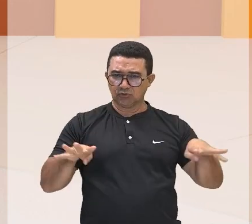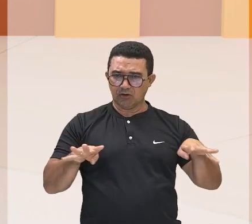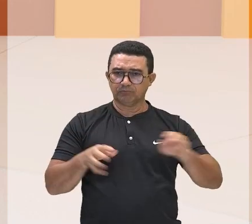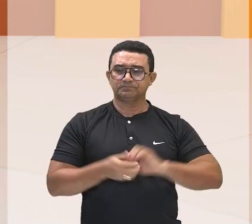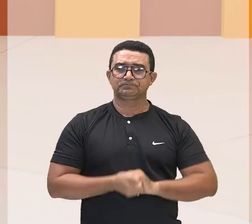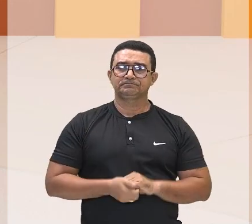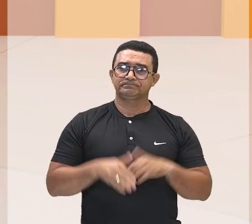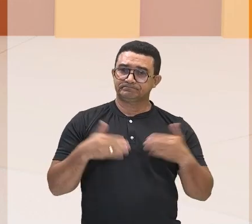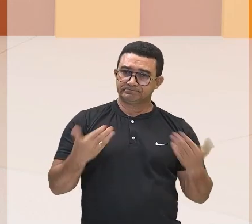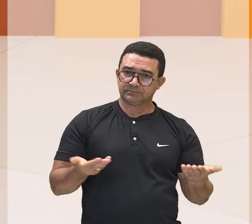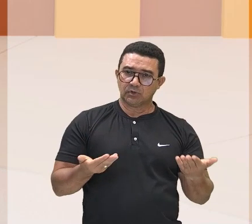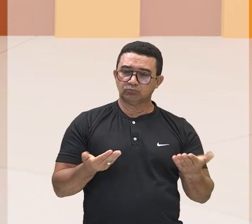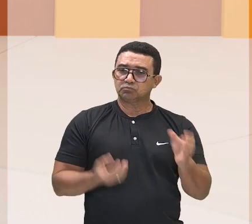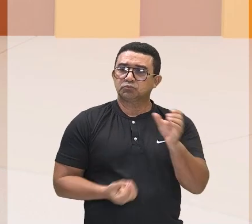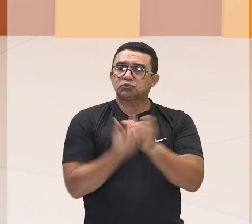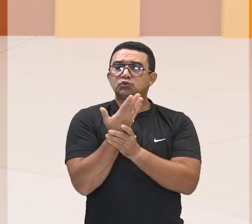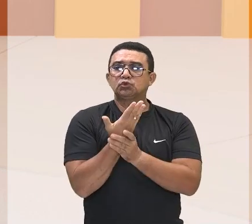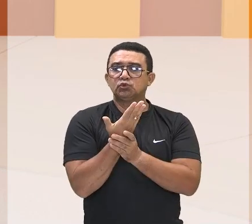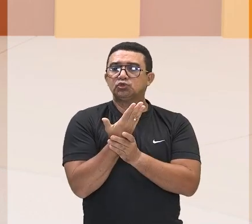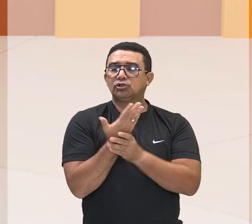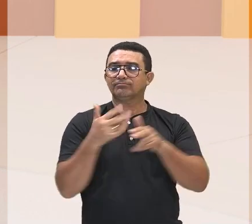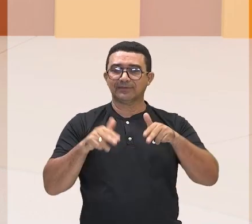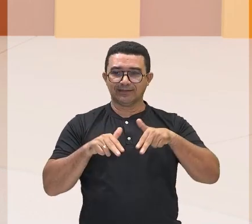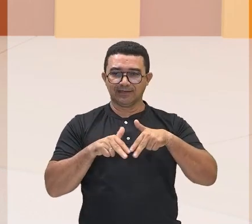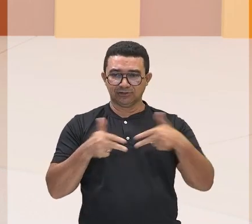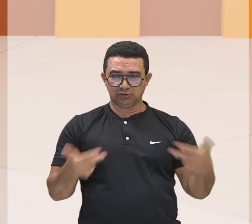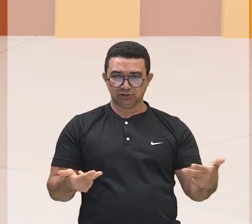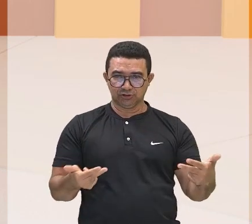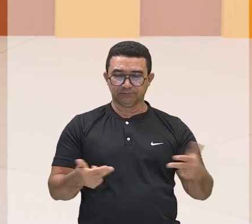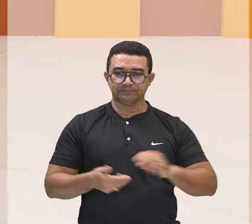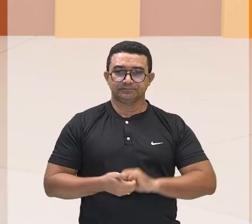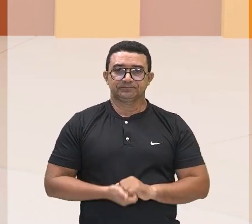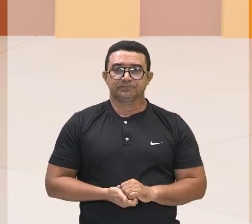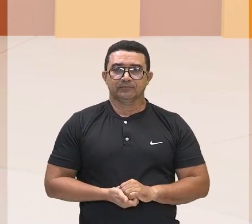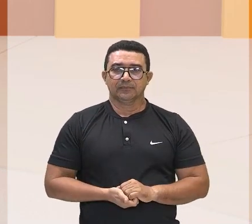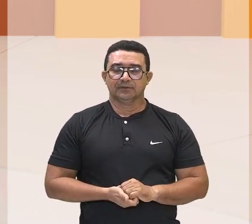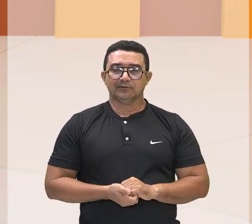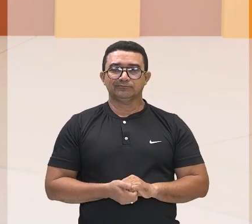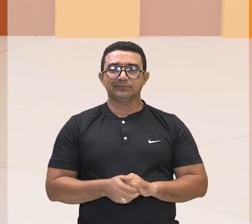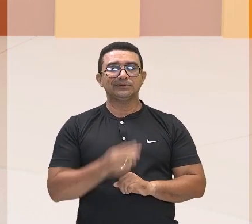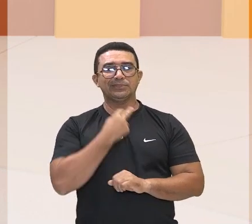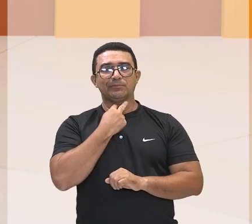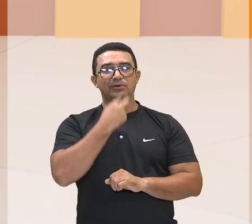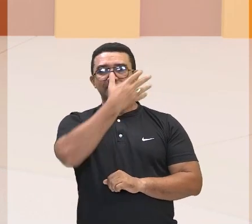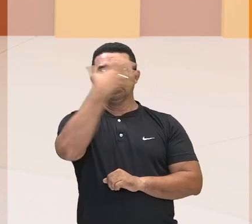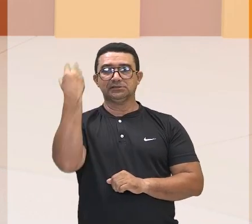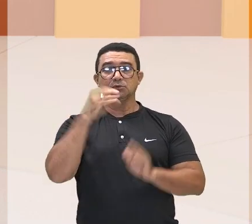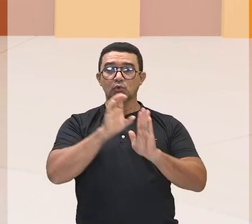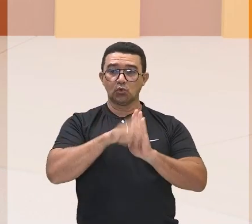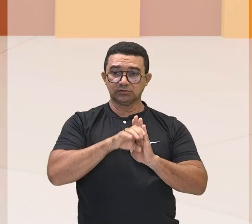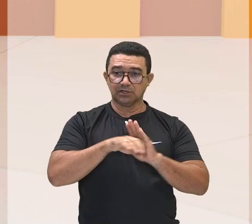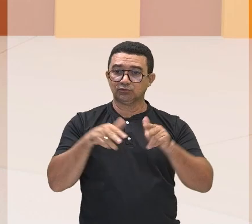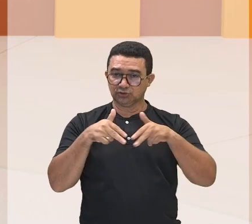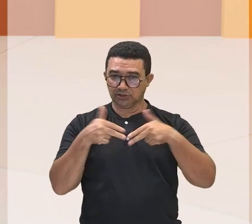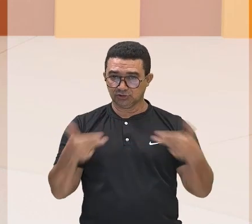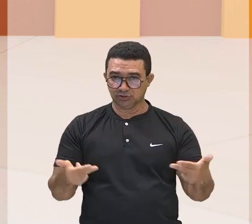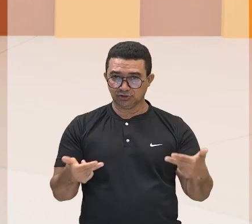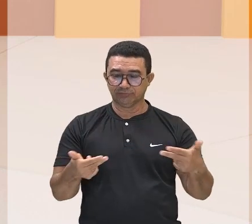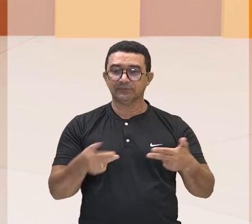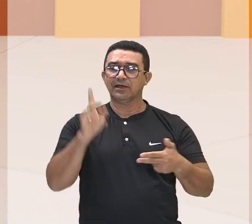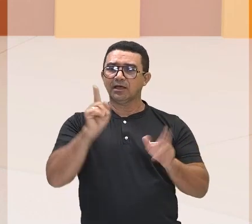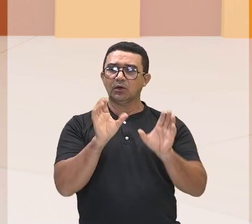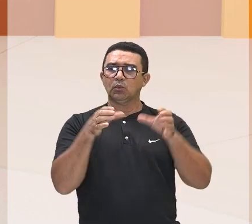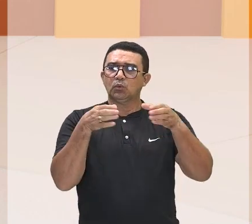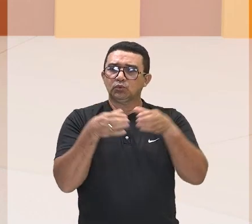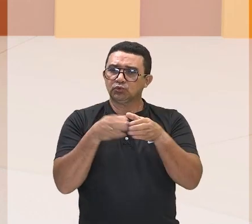acaba fazendo com que surja o quê? A etnia, tá? Então, não esqueçam, o que vai ser esse conceito de etnia? Vai descrever um conjunto